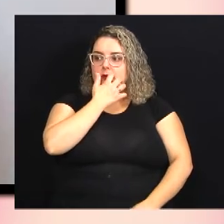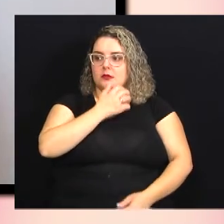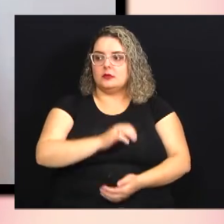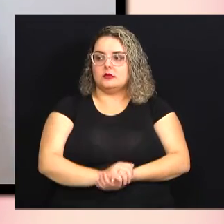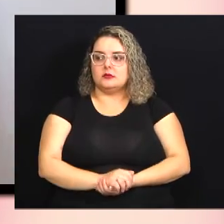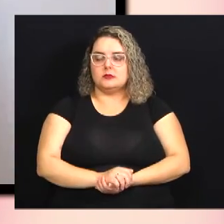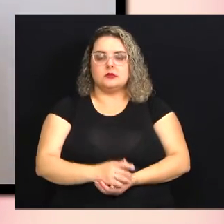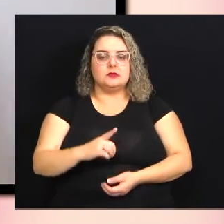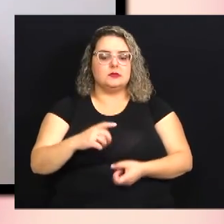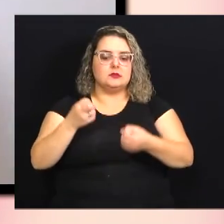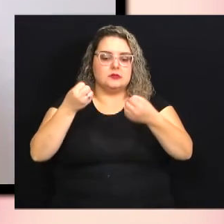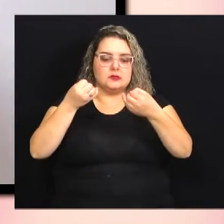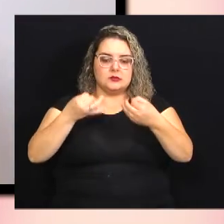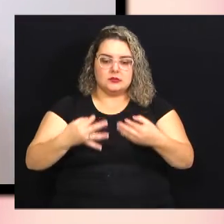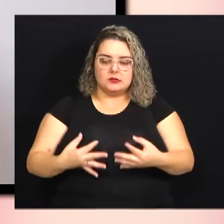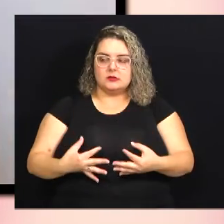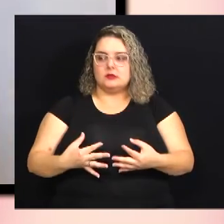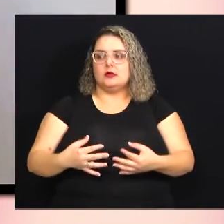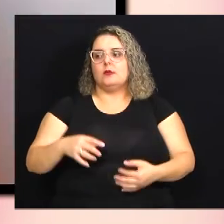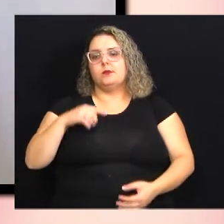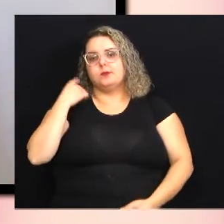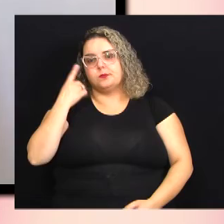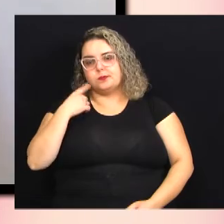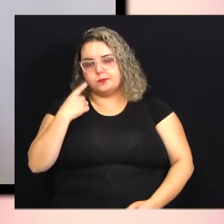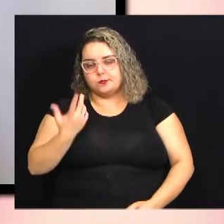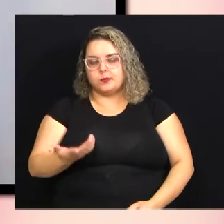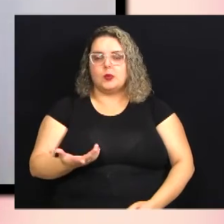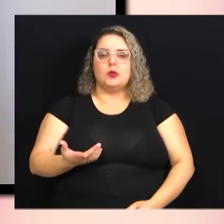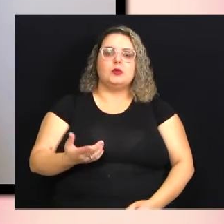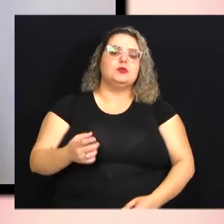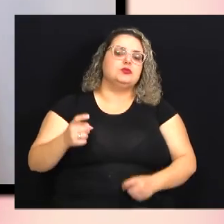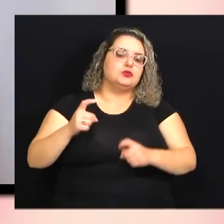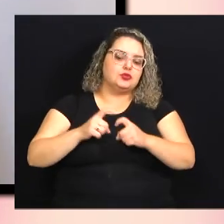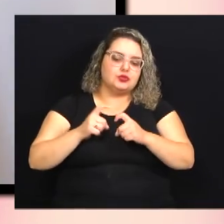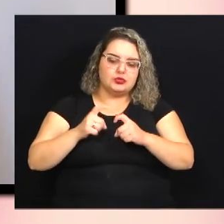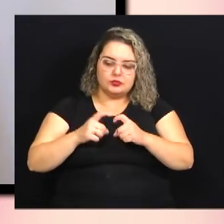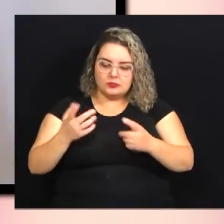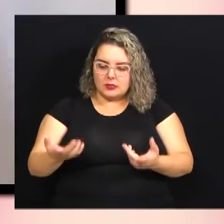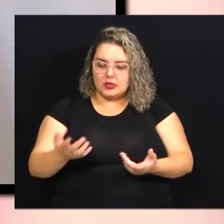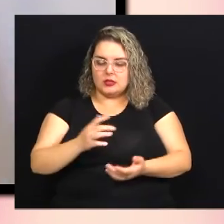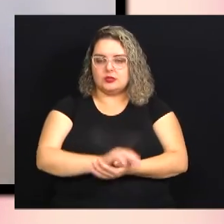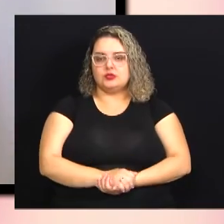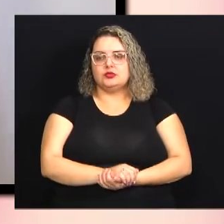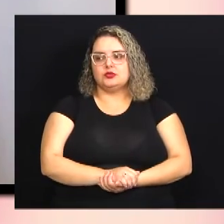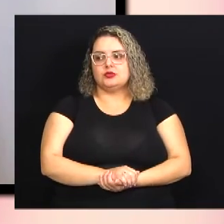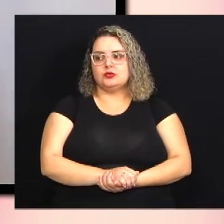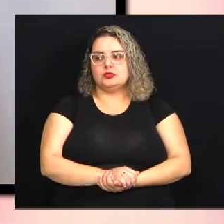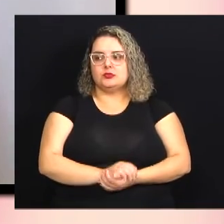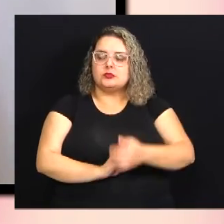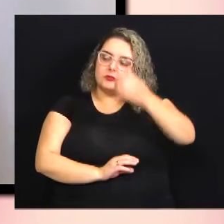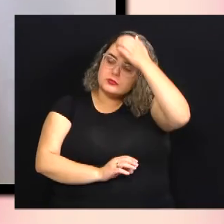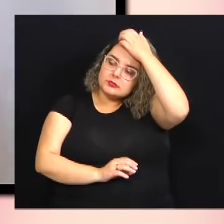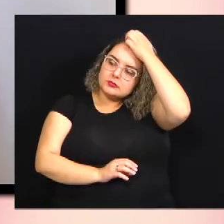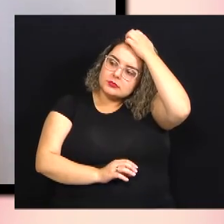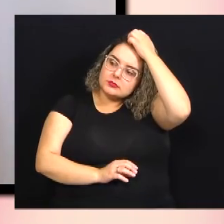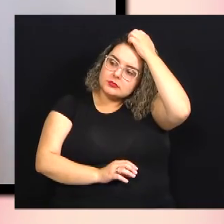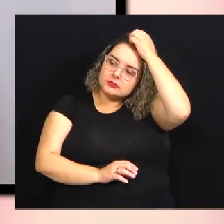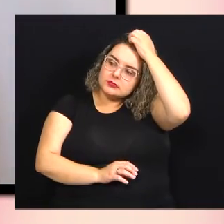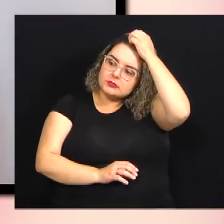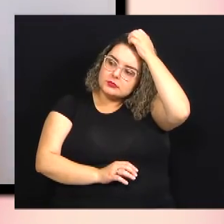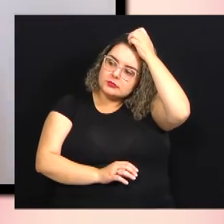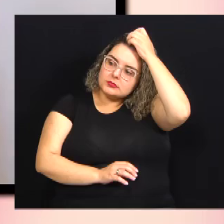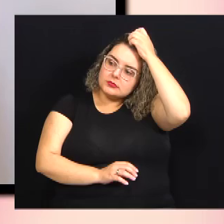Ela tem orientação de advogado, orientação de médico. Então, você pode